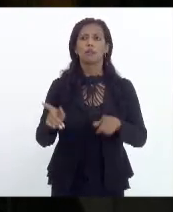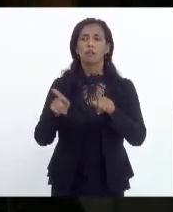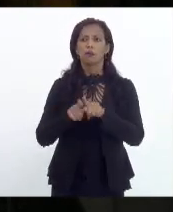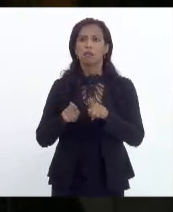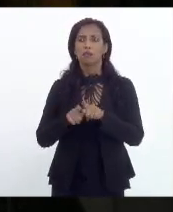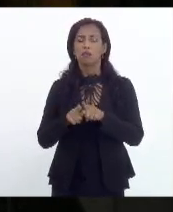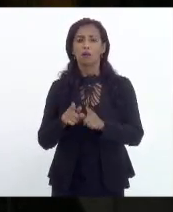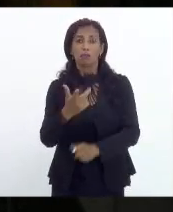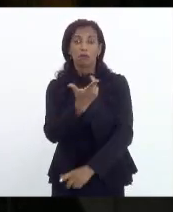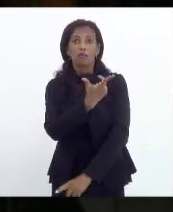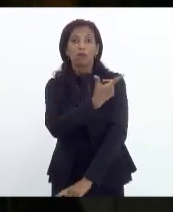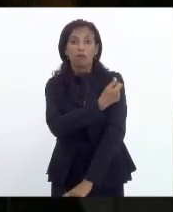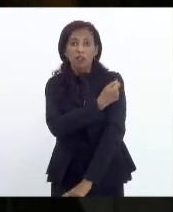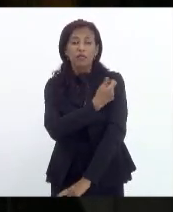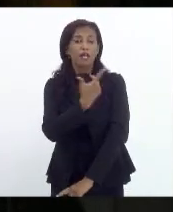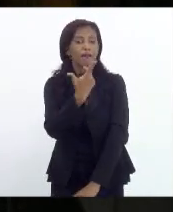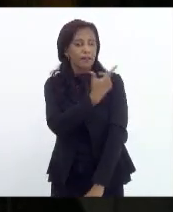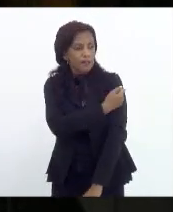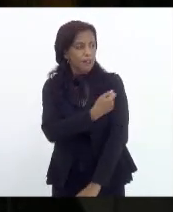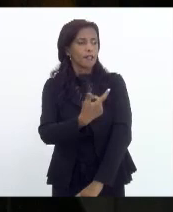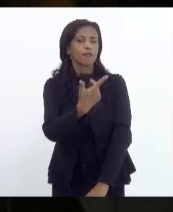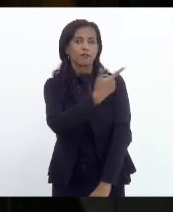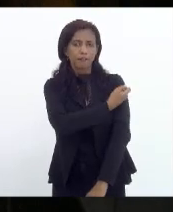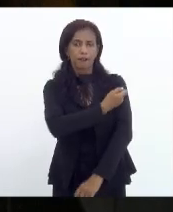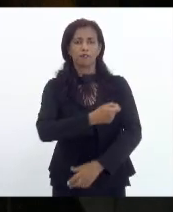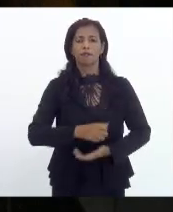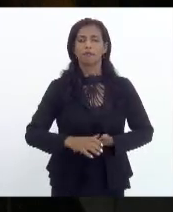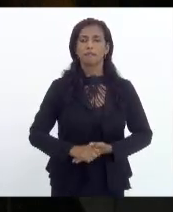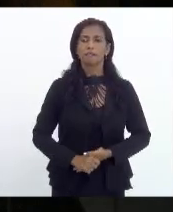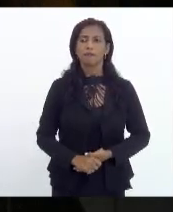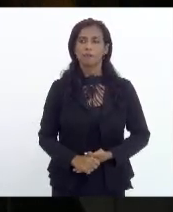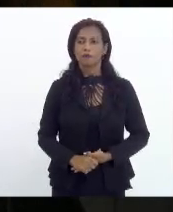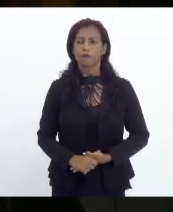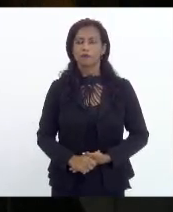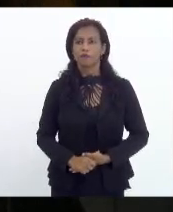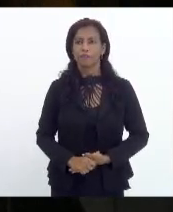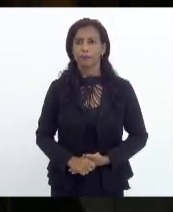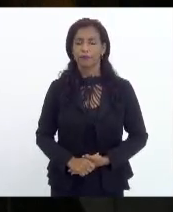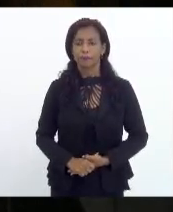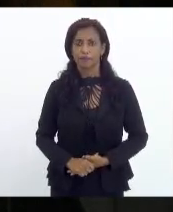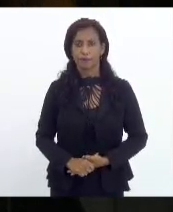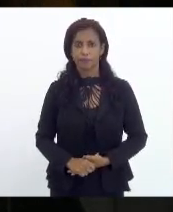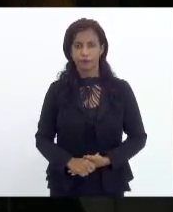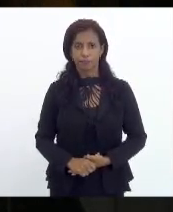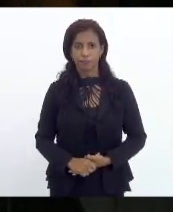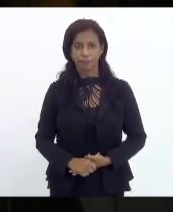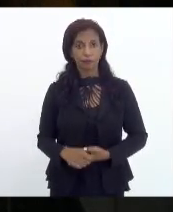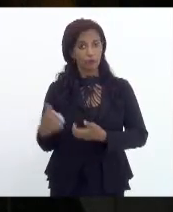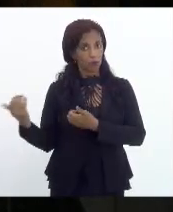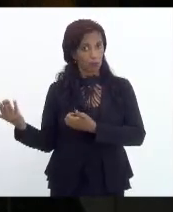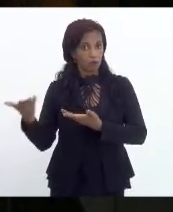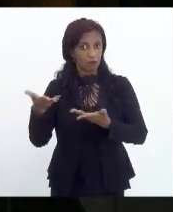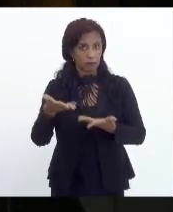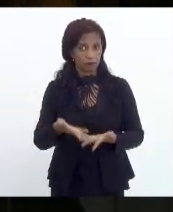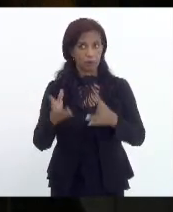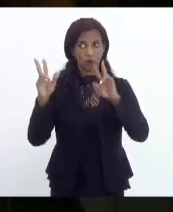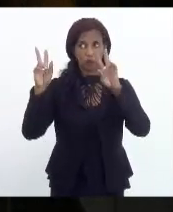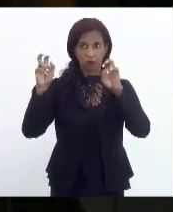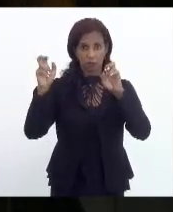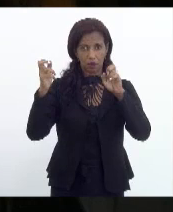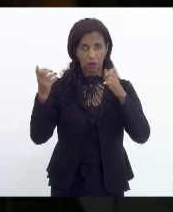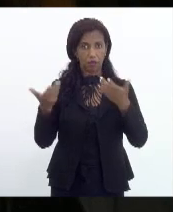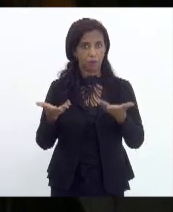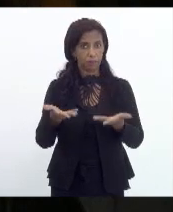também vacinar vacinar e vacinar eu estou fazendo esse tema à